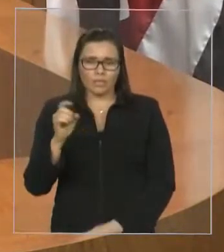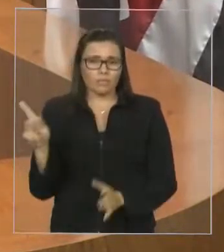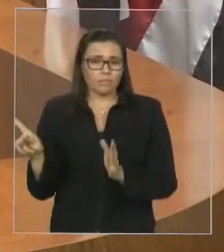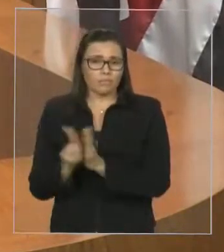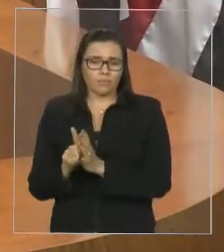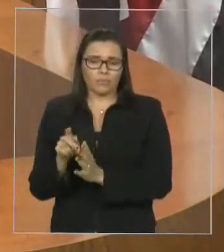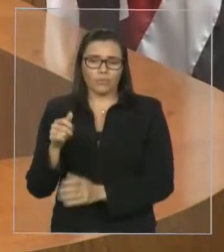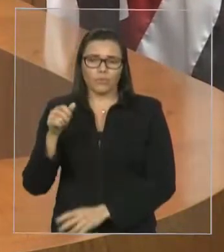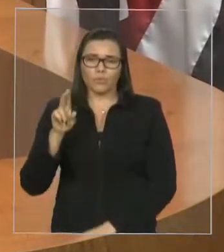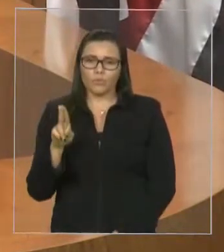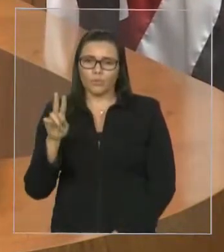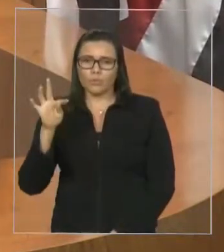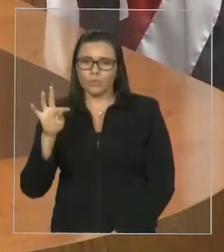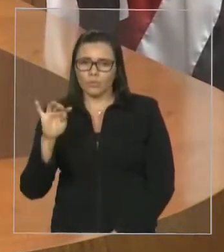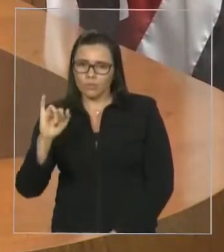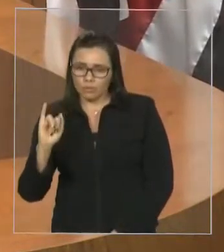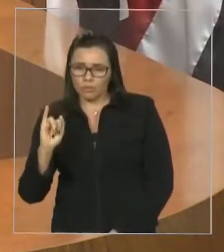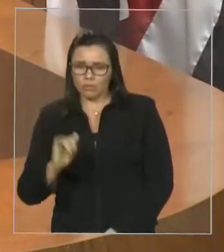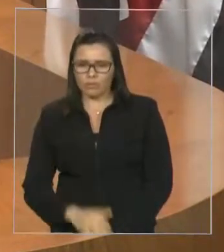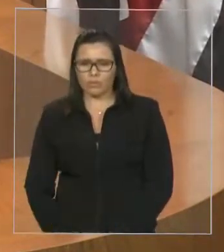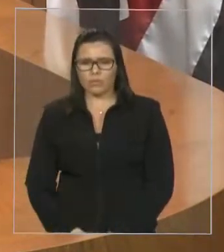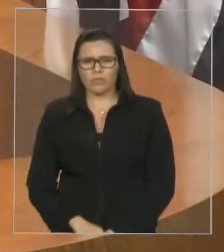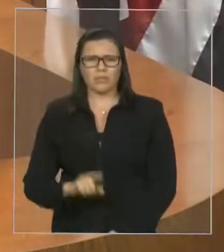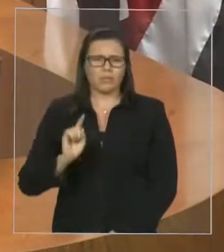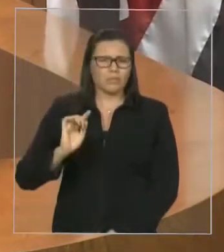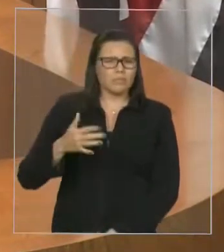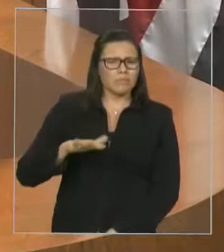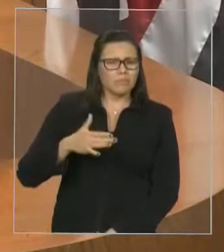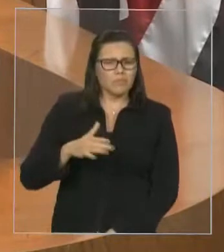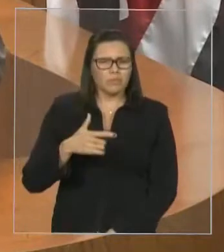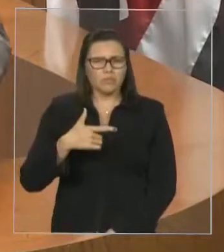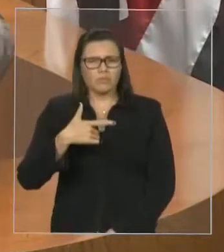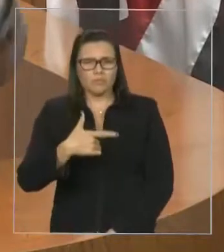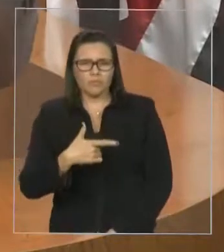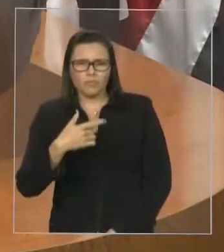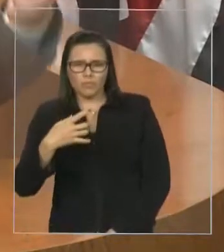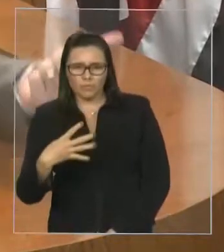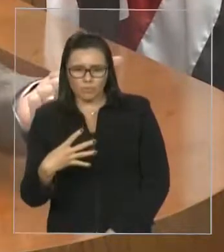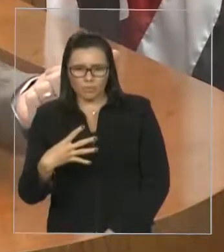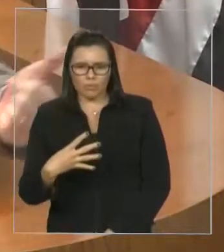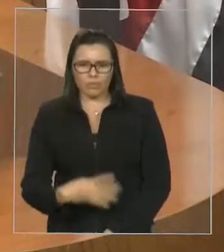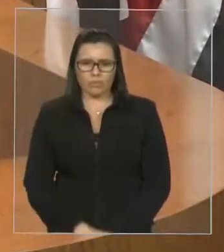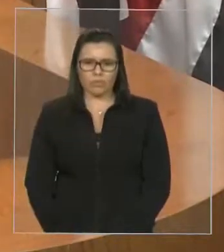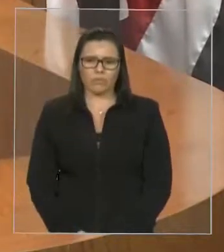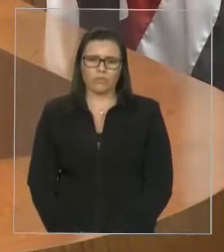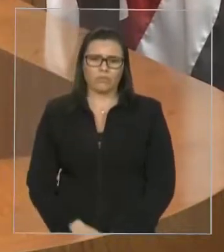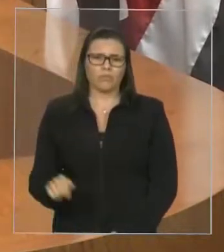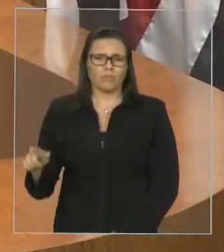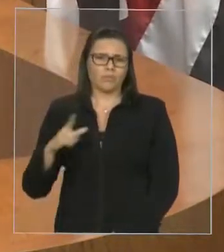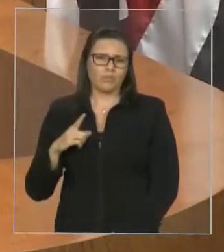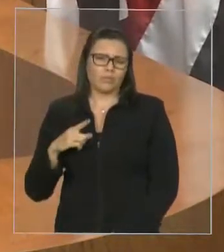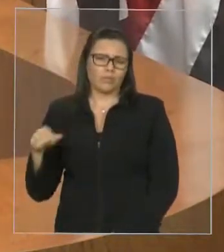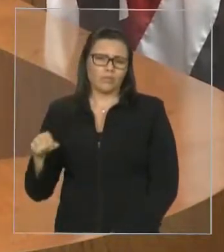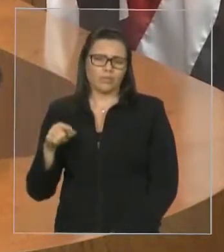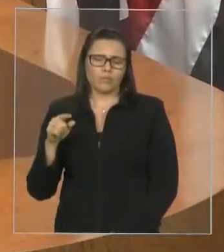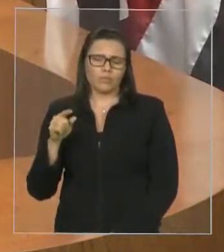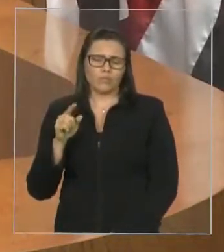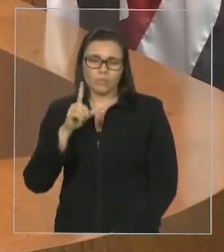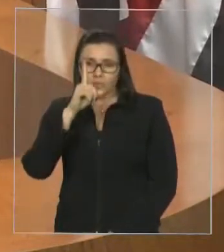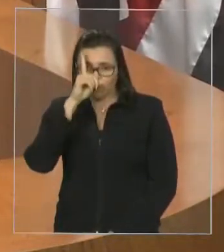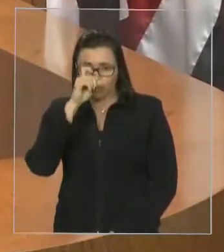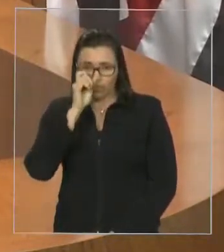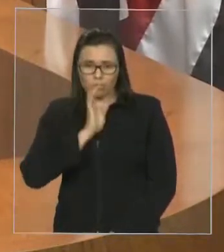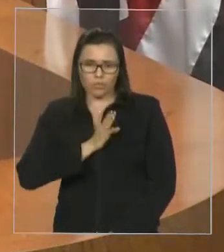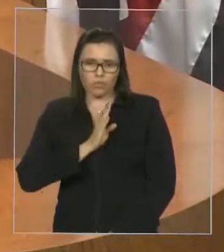ainda vão disponibilizar os 24 leitos que hoje são ocupados no Hospital do Coração pela área de